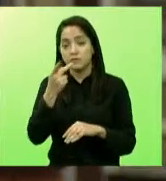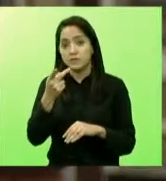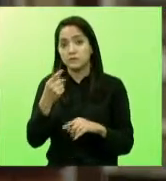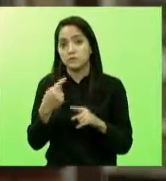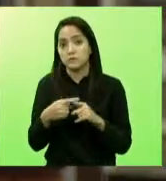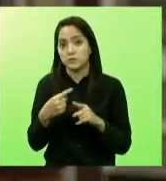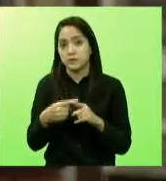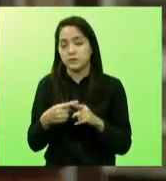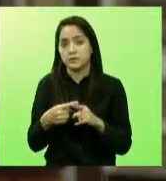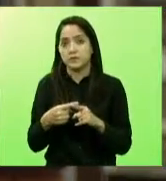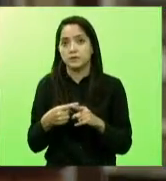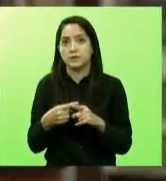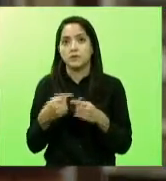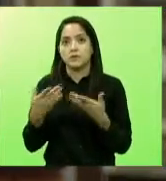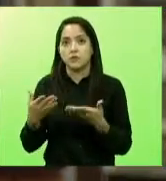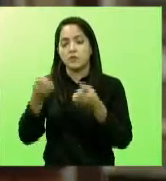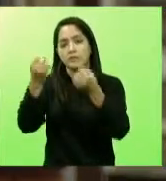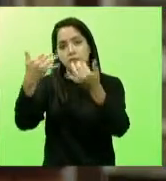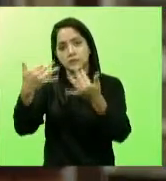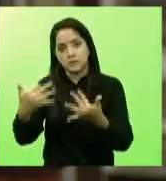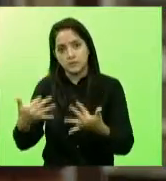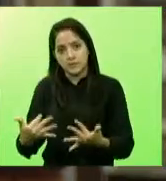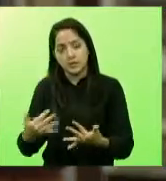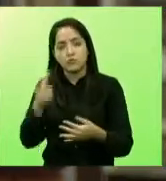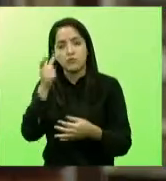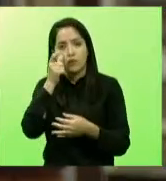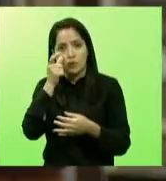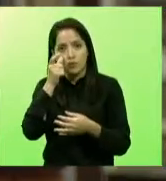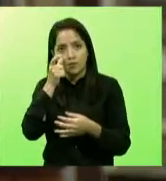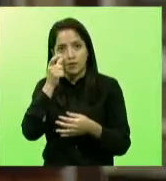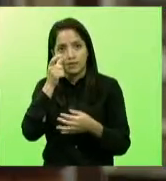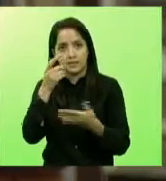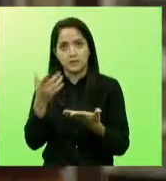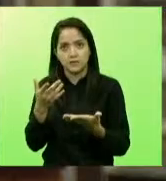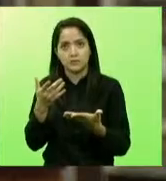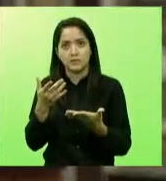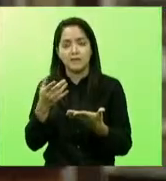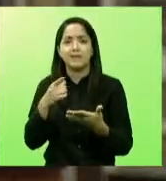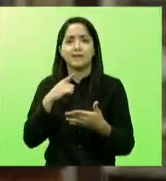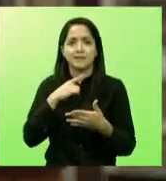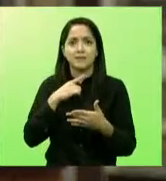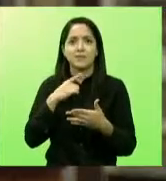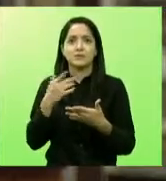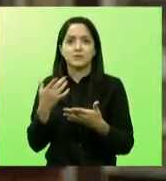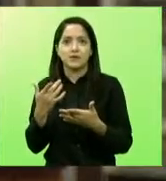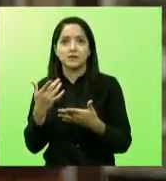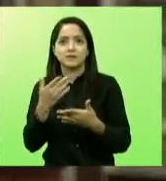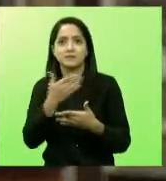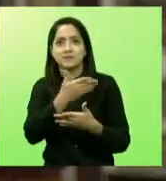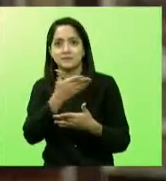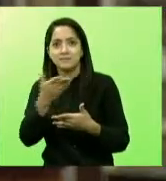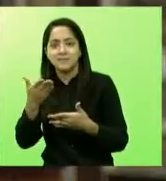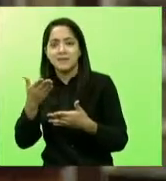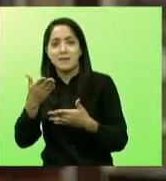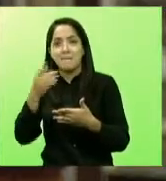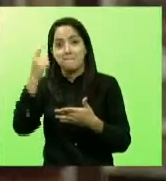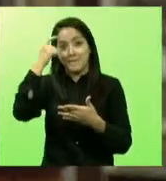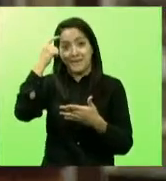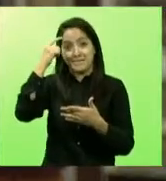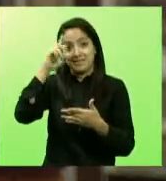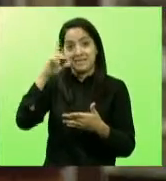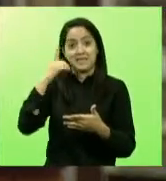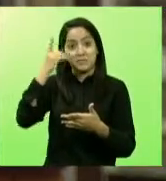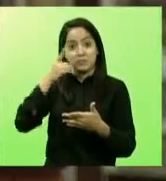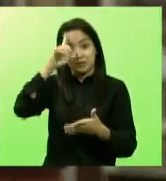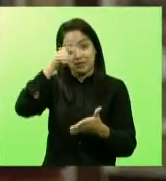porque, conforme vai se falando aqui, vou acompanhando na minha rede, tem gente que nos assiste aqui e pensa que são os deputados que estão tomando essa decisão.